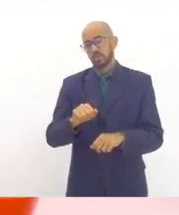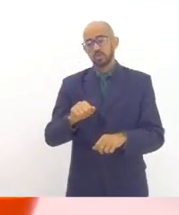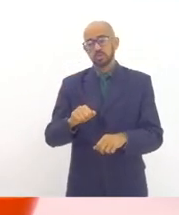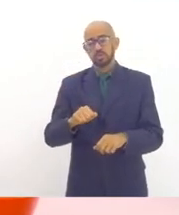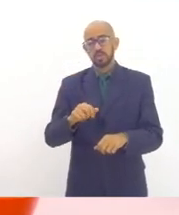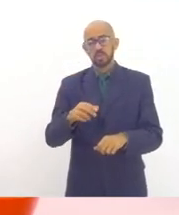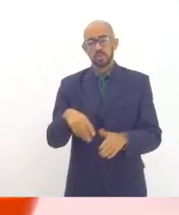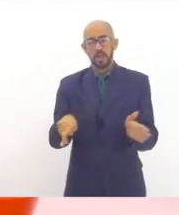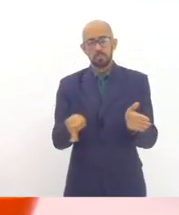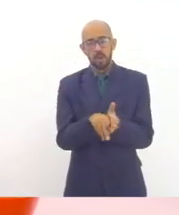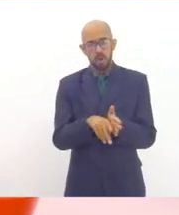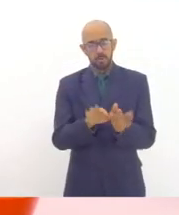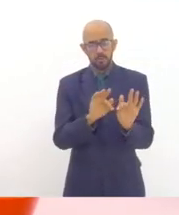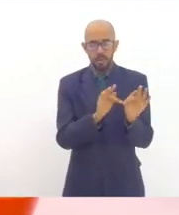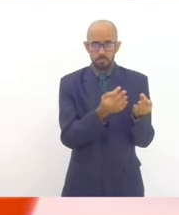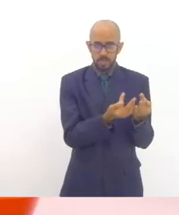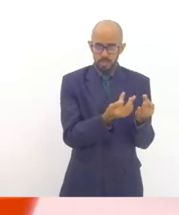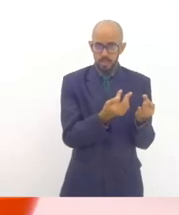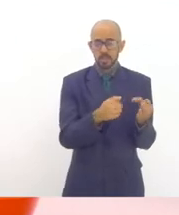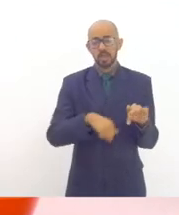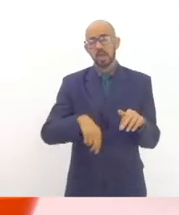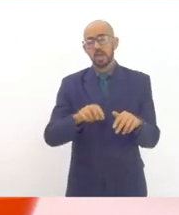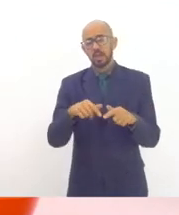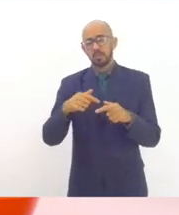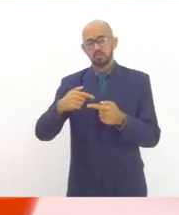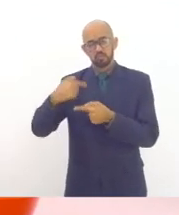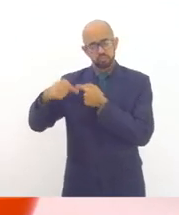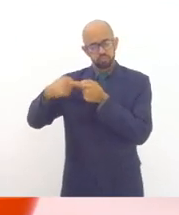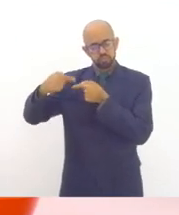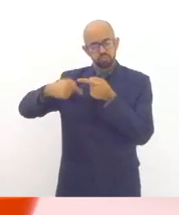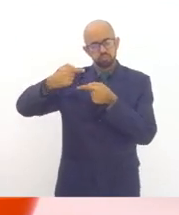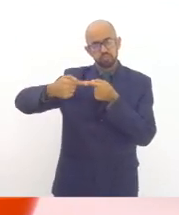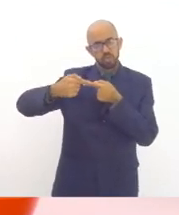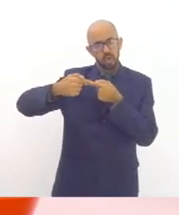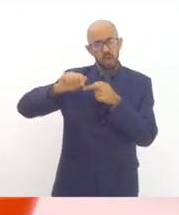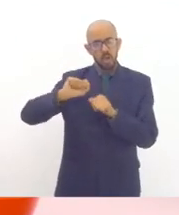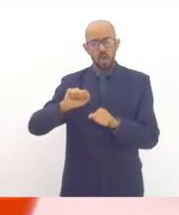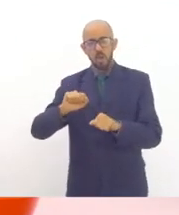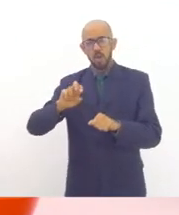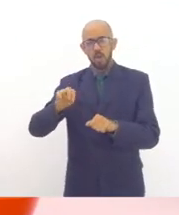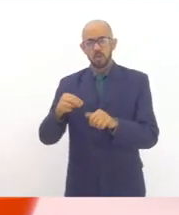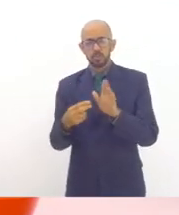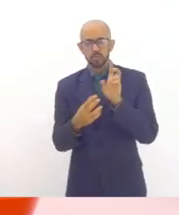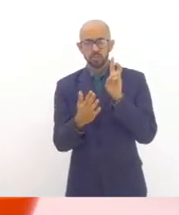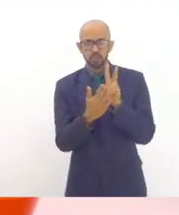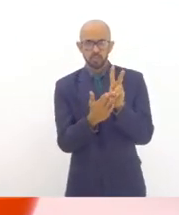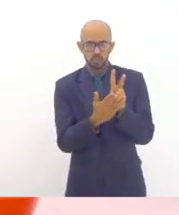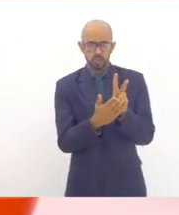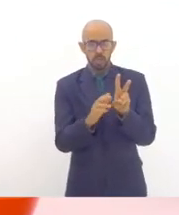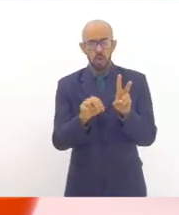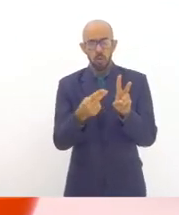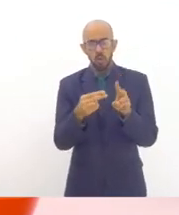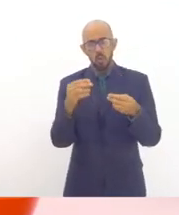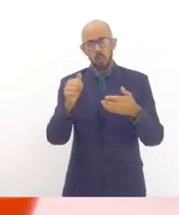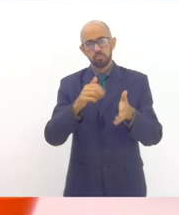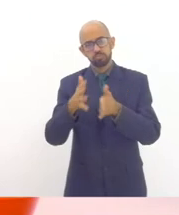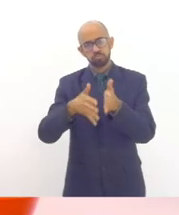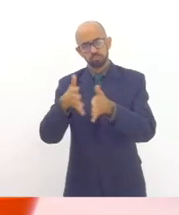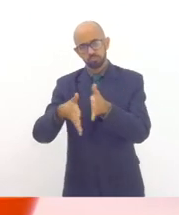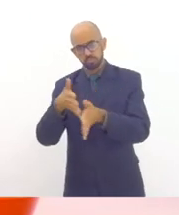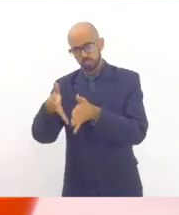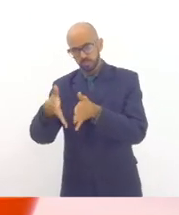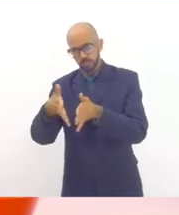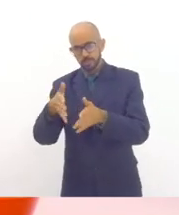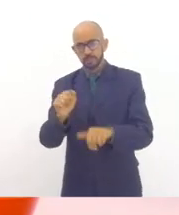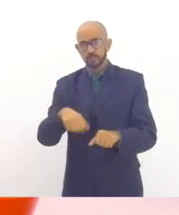as estrangeiras, indígenas, de herança ou de sinais, cumpre relevante papel na formação de estudantes